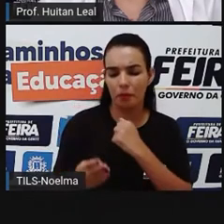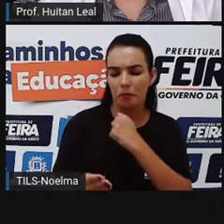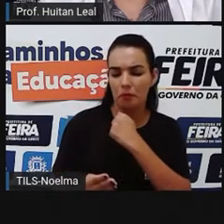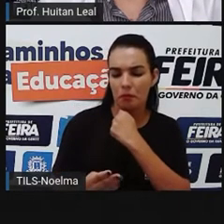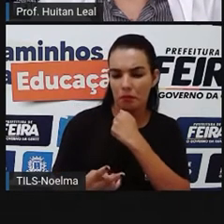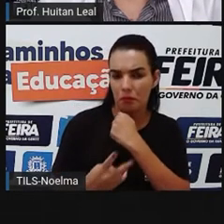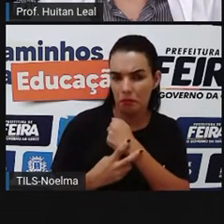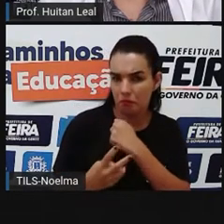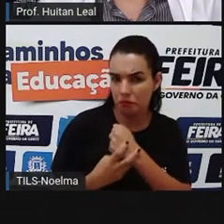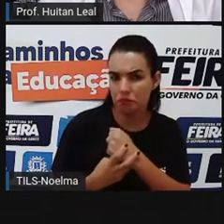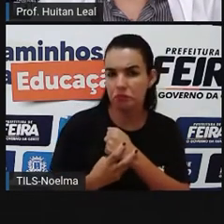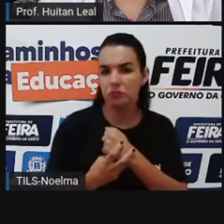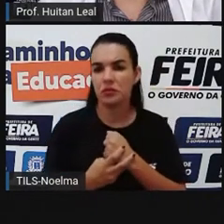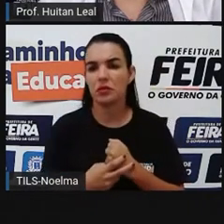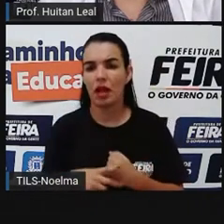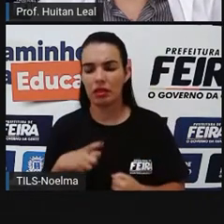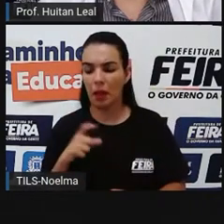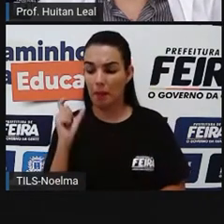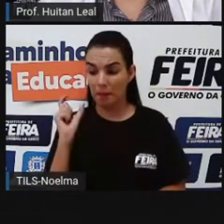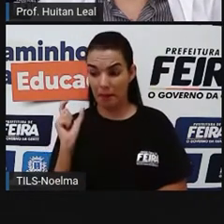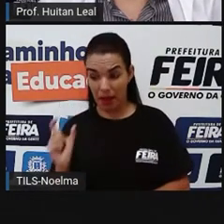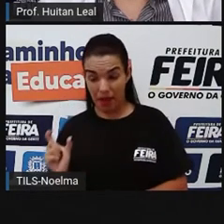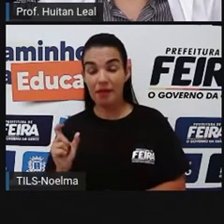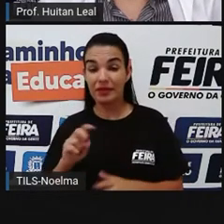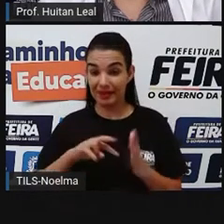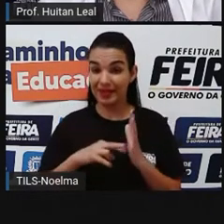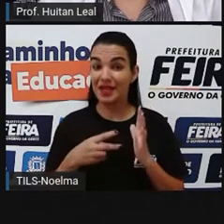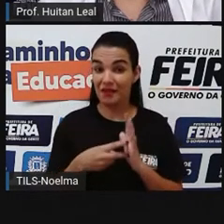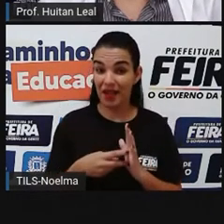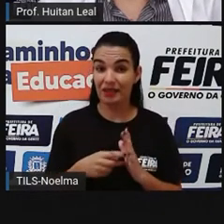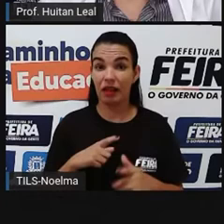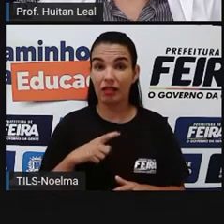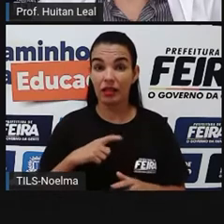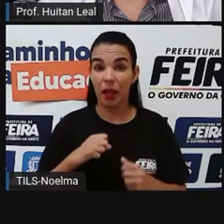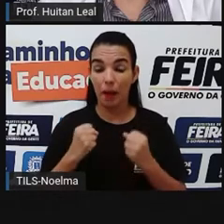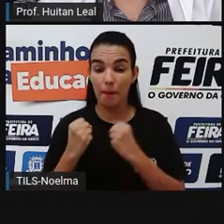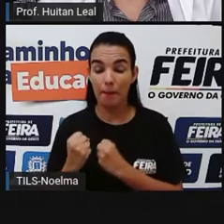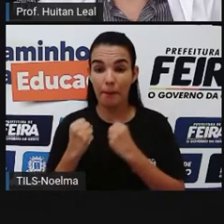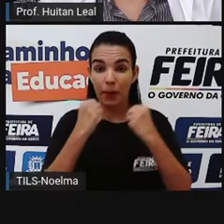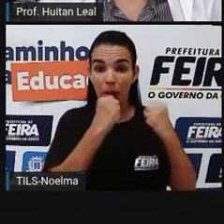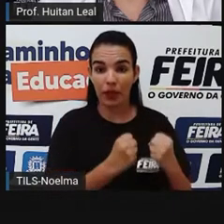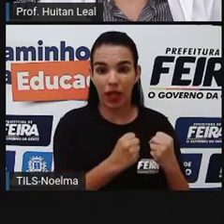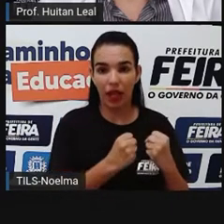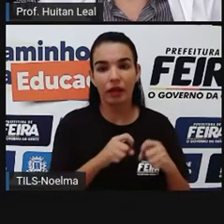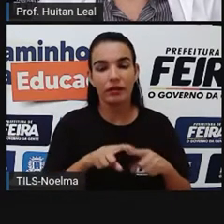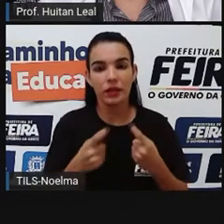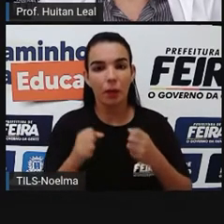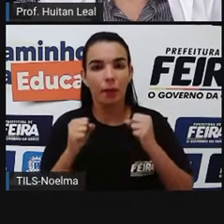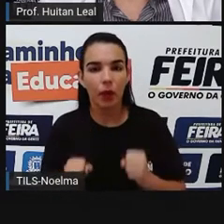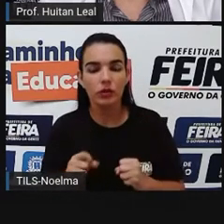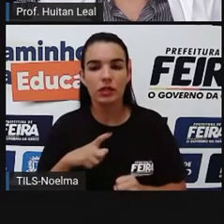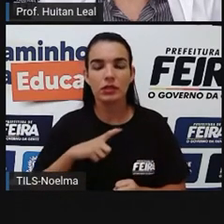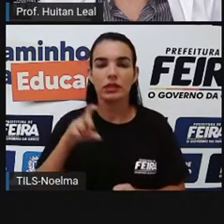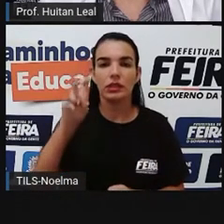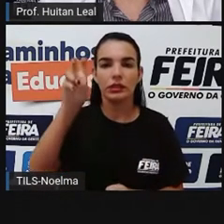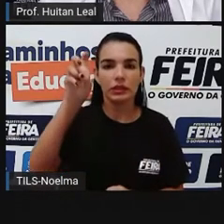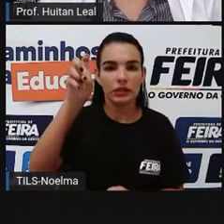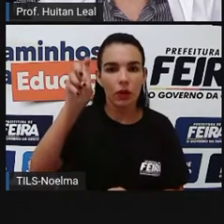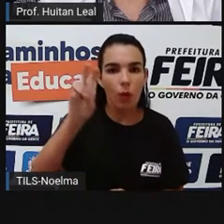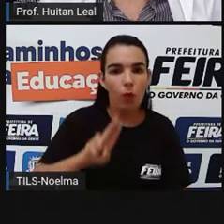nós sabemos que a palavra tem poder e a palavra pode ser utilizada tanto de forma positiva quanto de forma